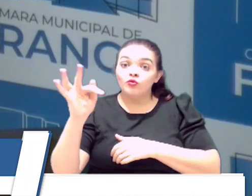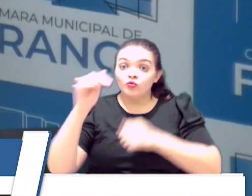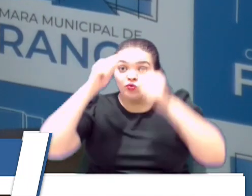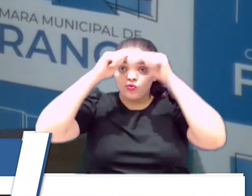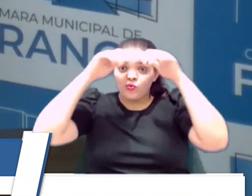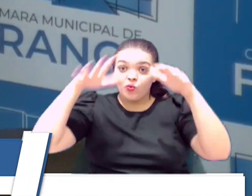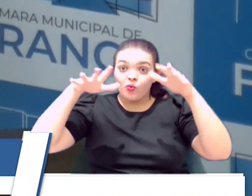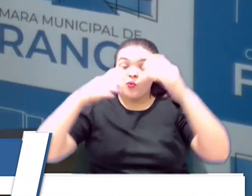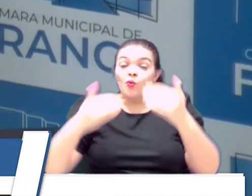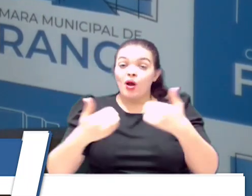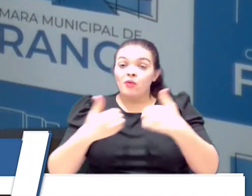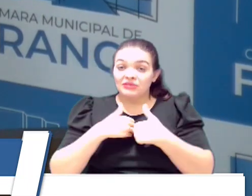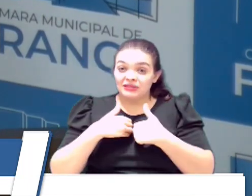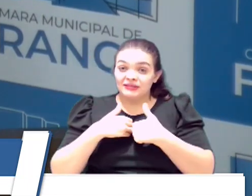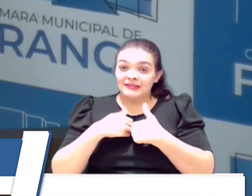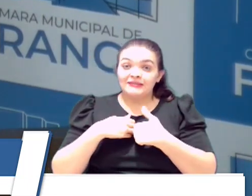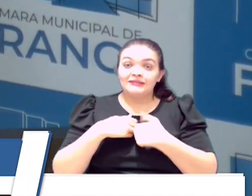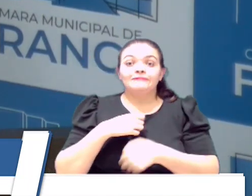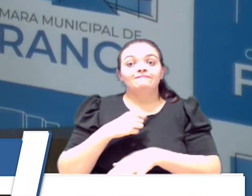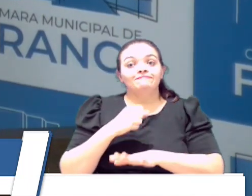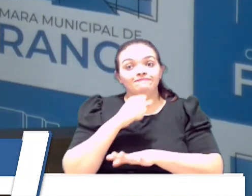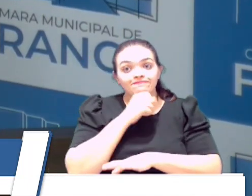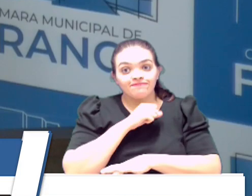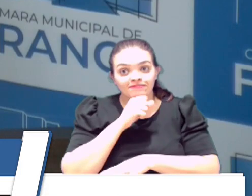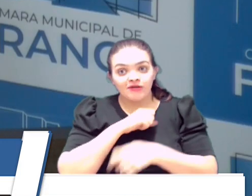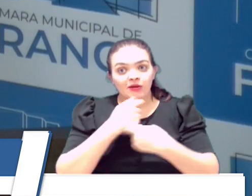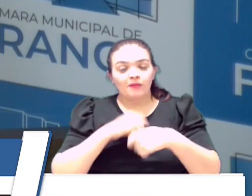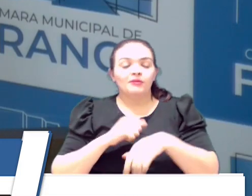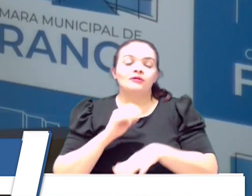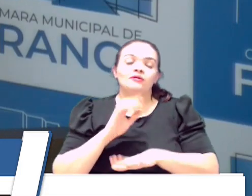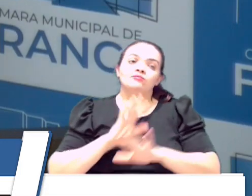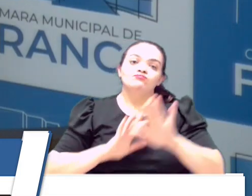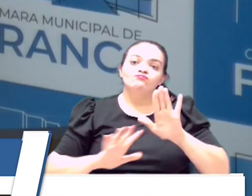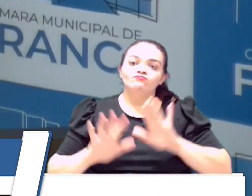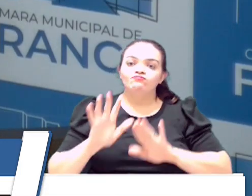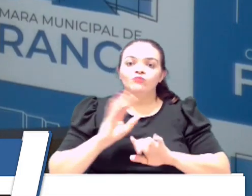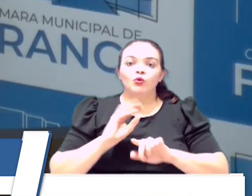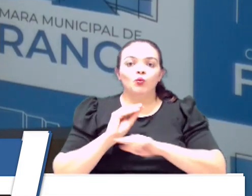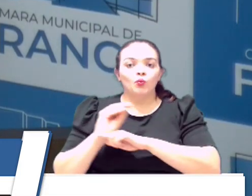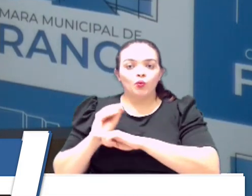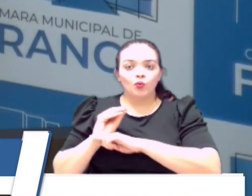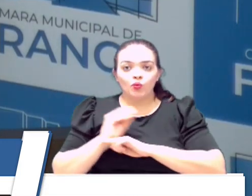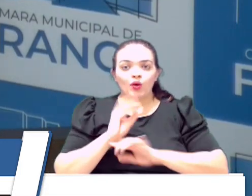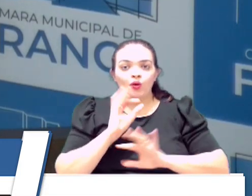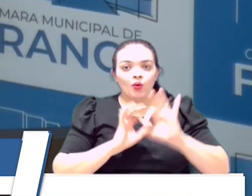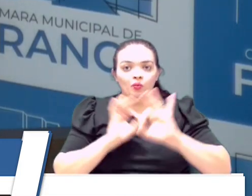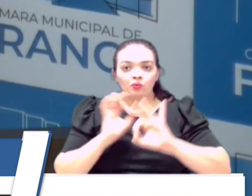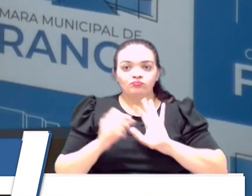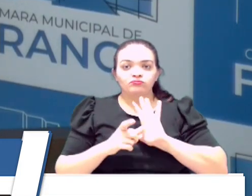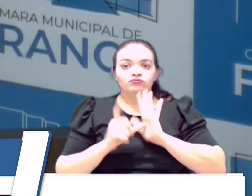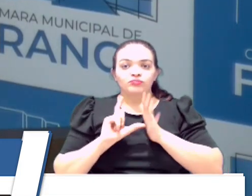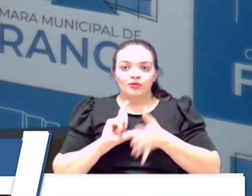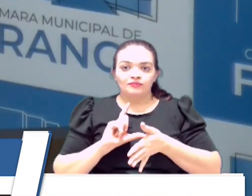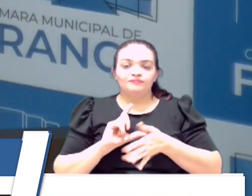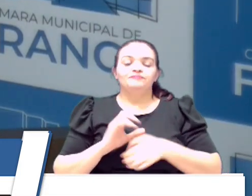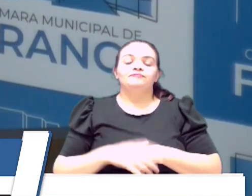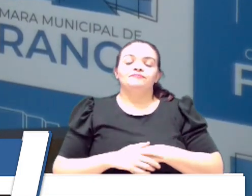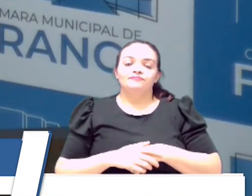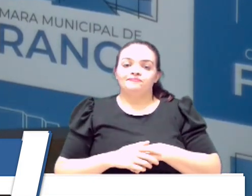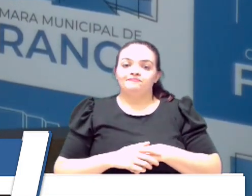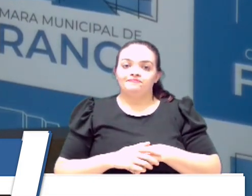ser cuidado agora, mas deixando um planejamento para o final.